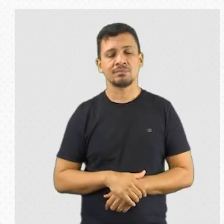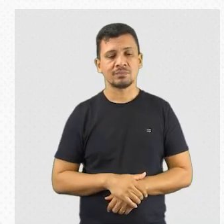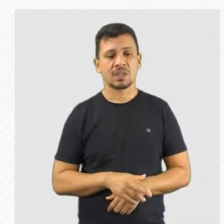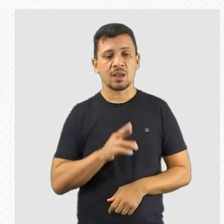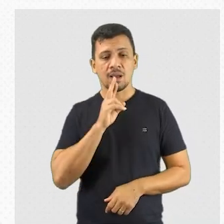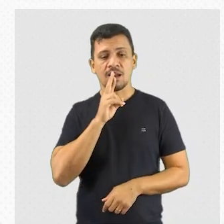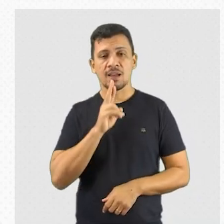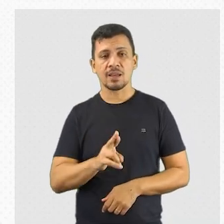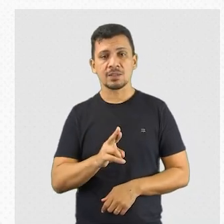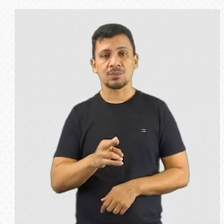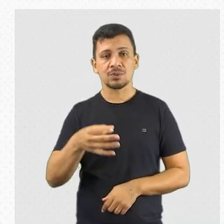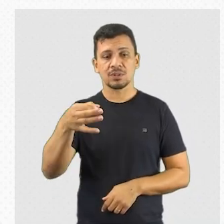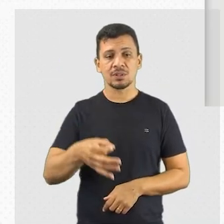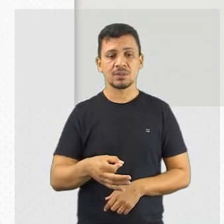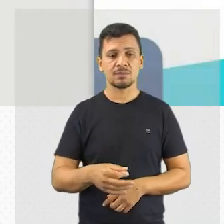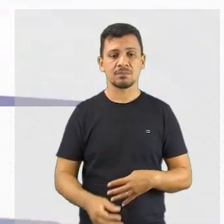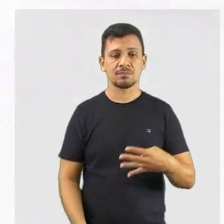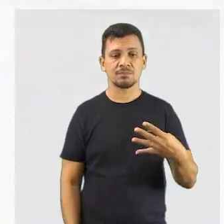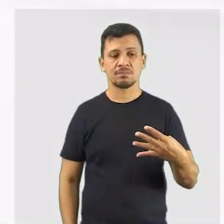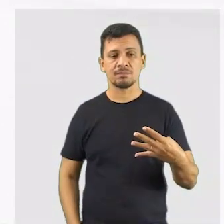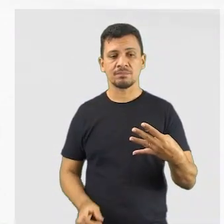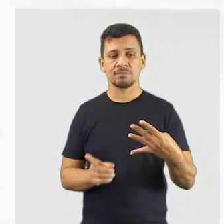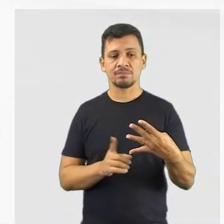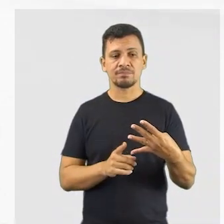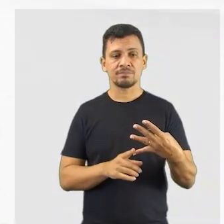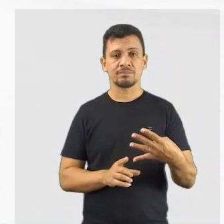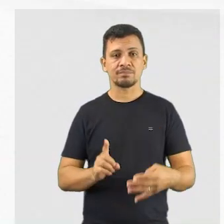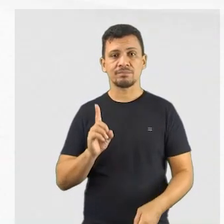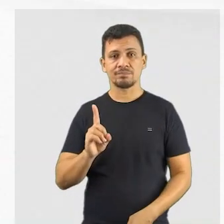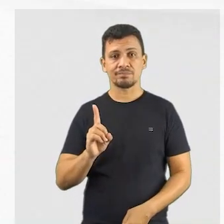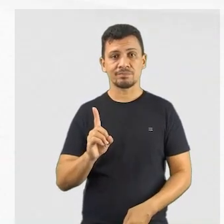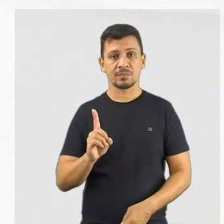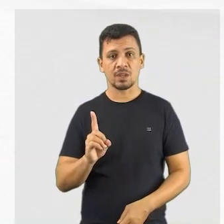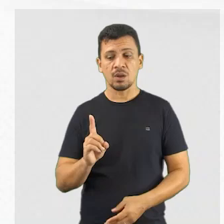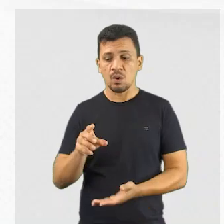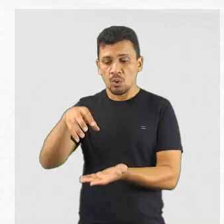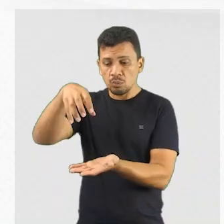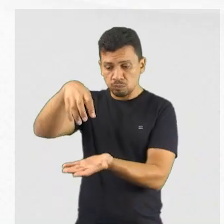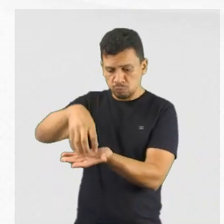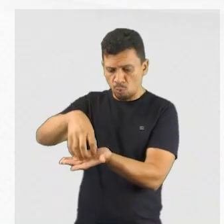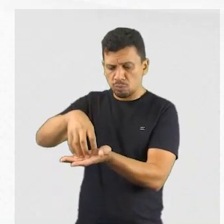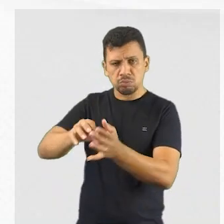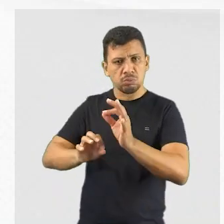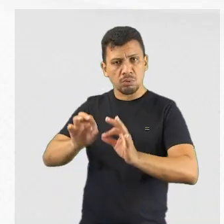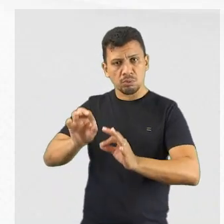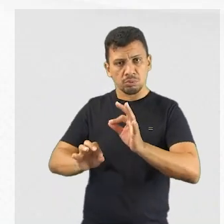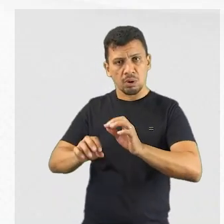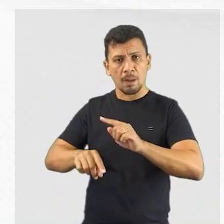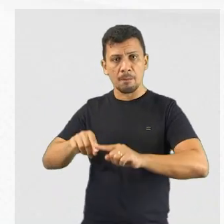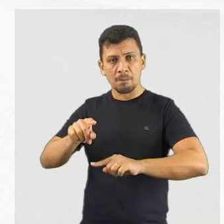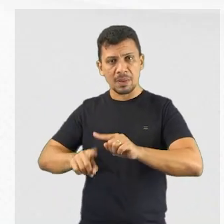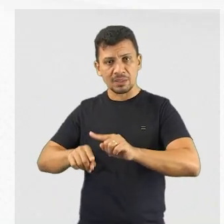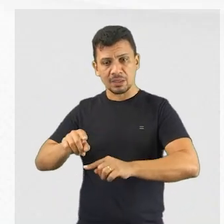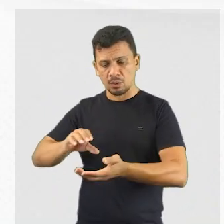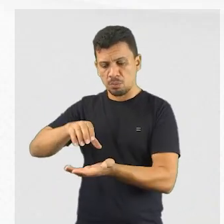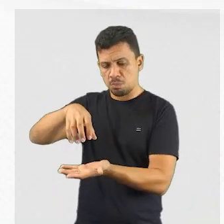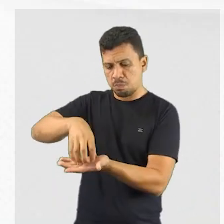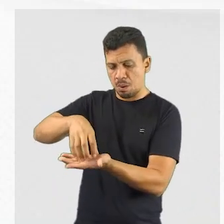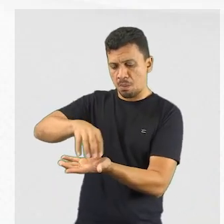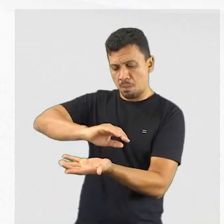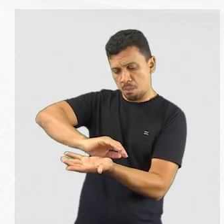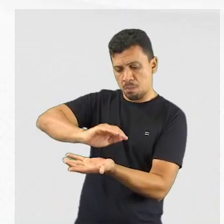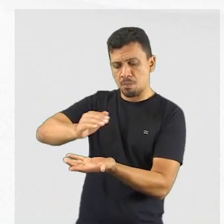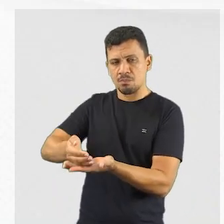nossa resposta correta é a letra D, né? Núcleo organizado com material genético envolvido por